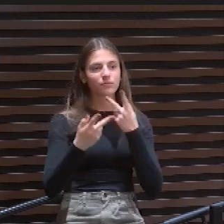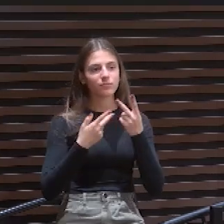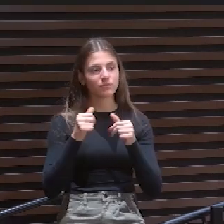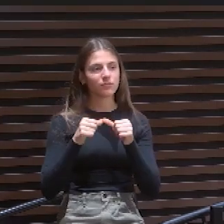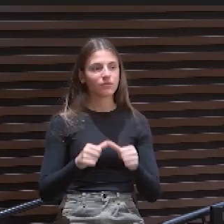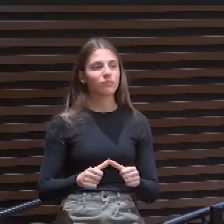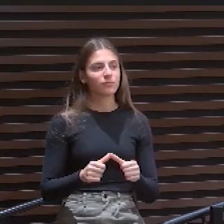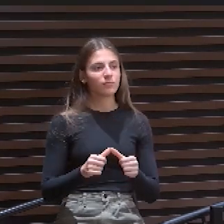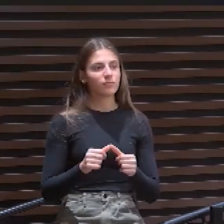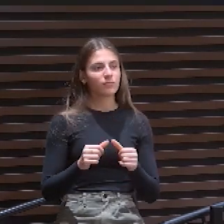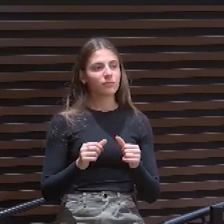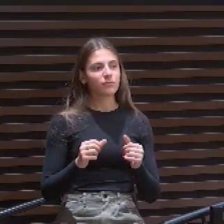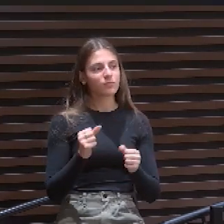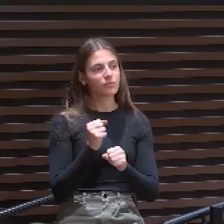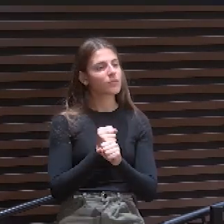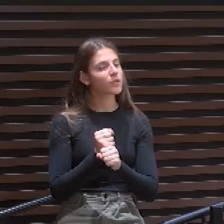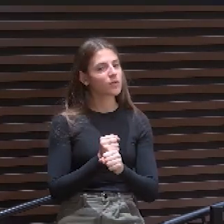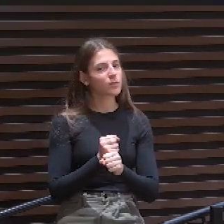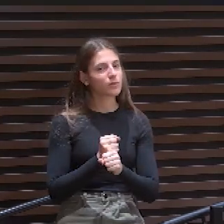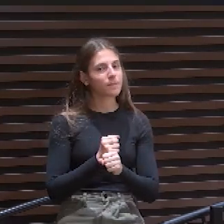a língua santa,